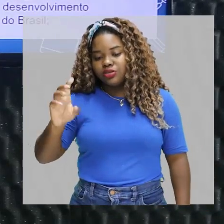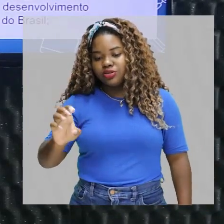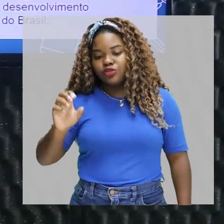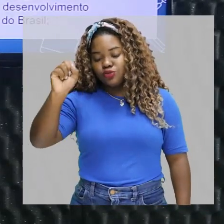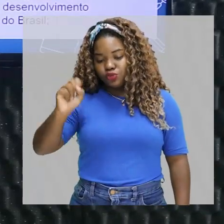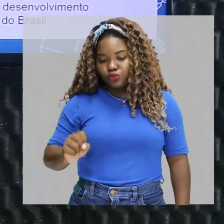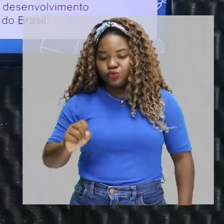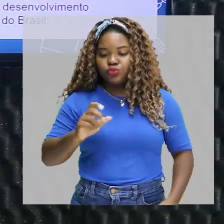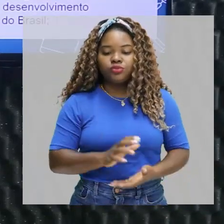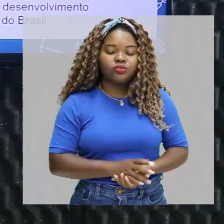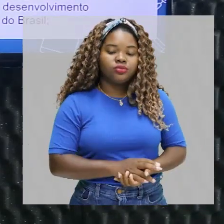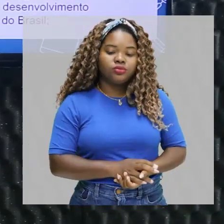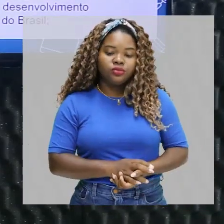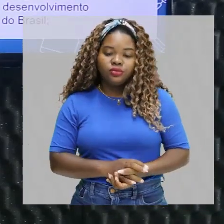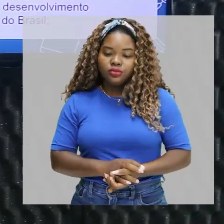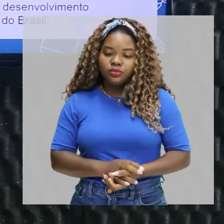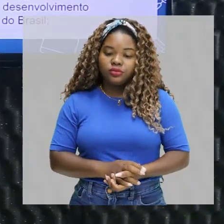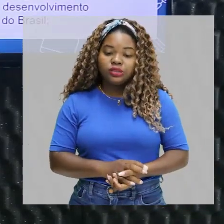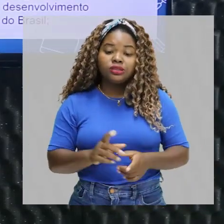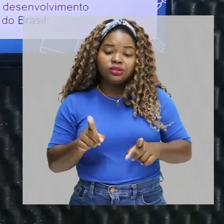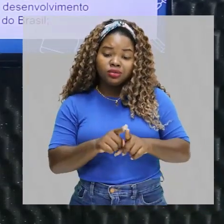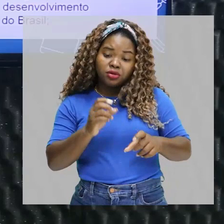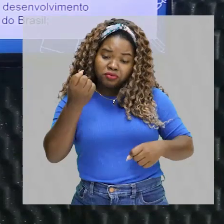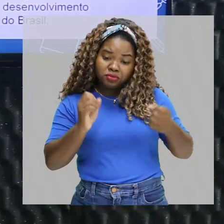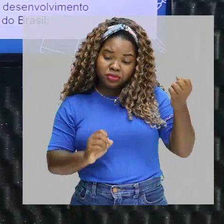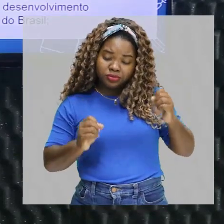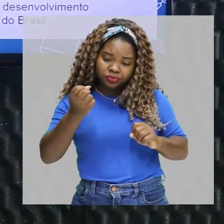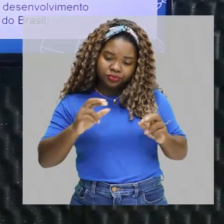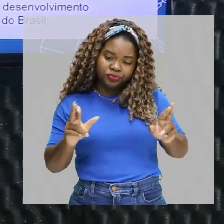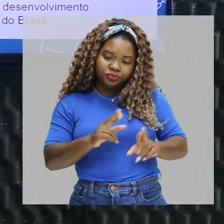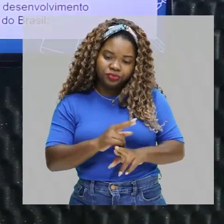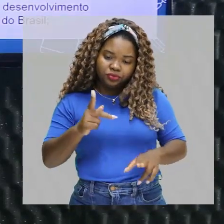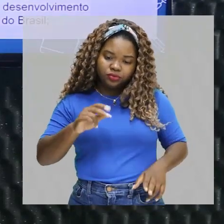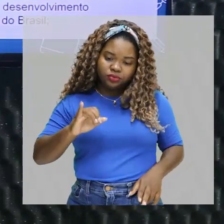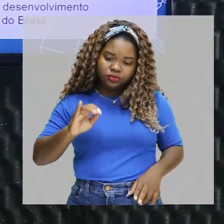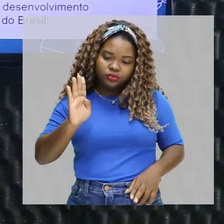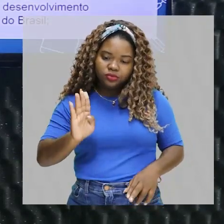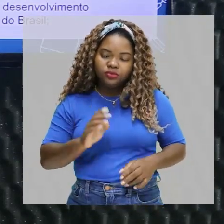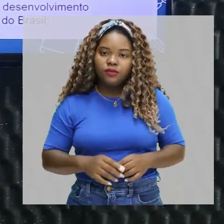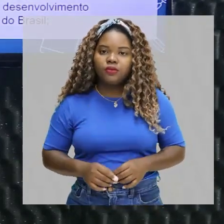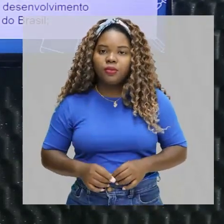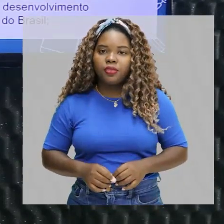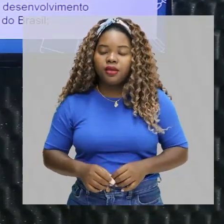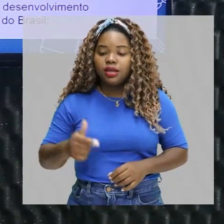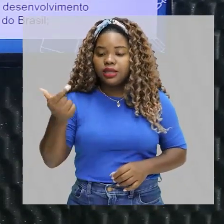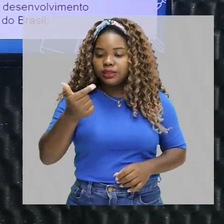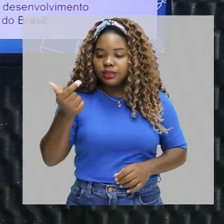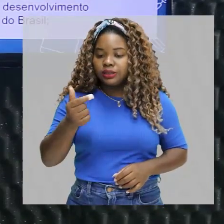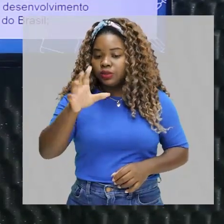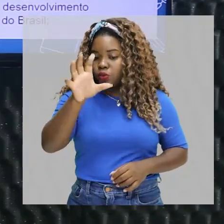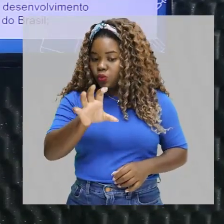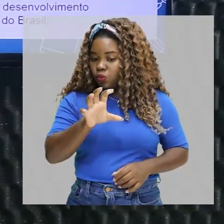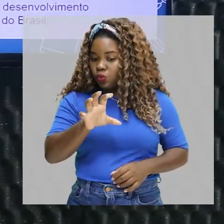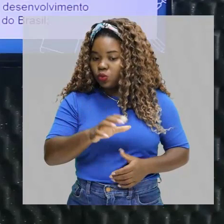e do ponto de vista Industrial galera tá certo e também em relação ao PIB ao produto interno bruto é a segunda região